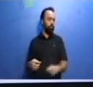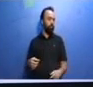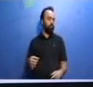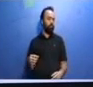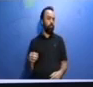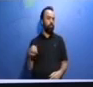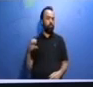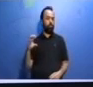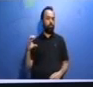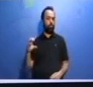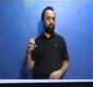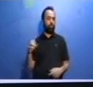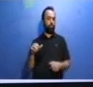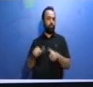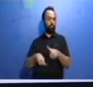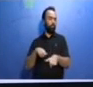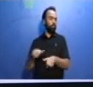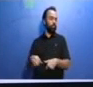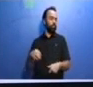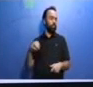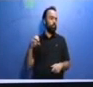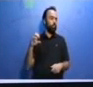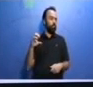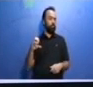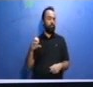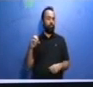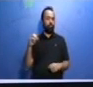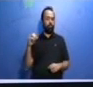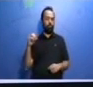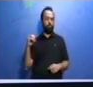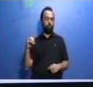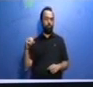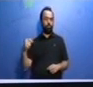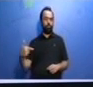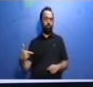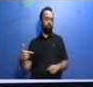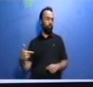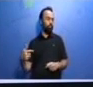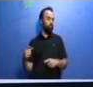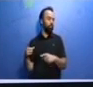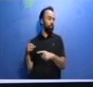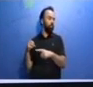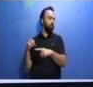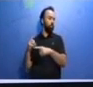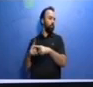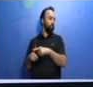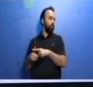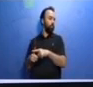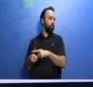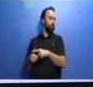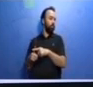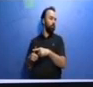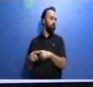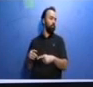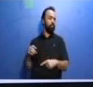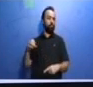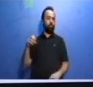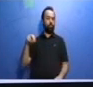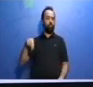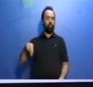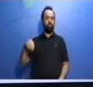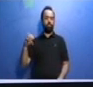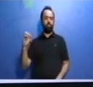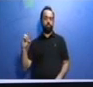nós vamos obter aí como resultado da reação o gás carbônico ou dióxido de carbono mais o